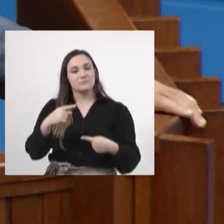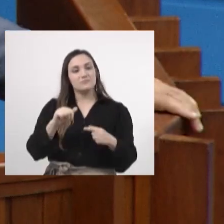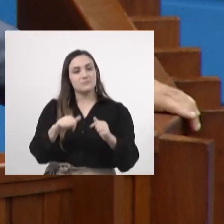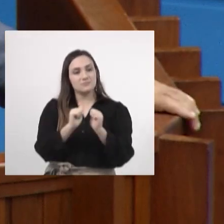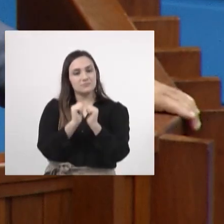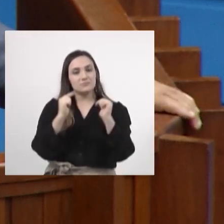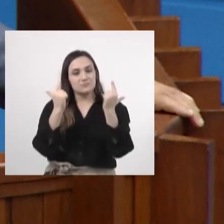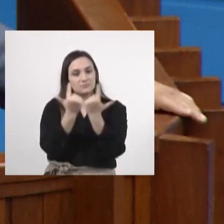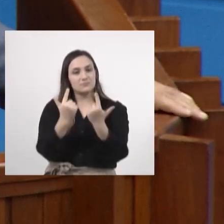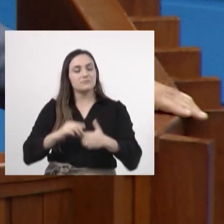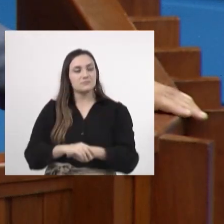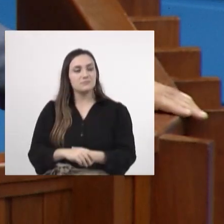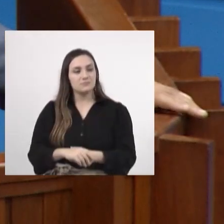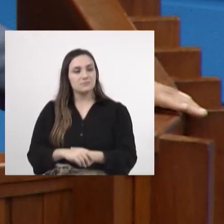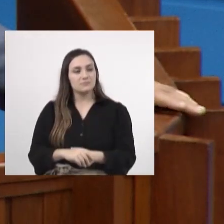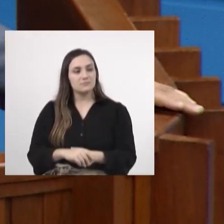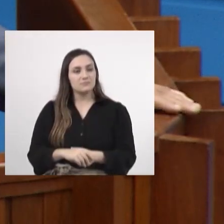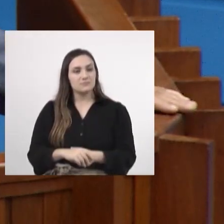Assembleia,